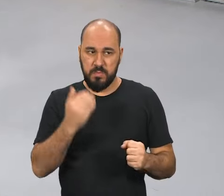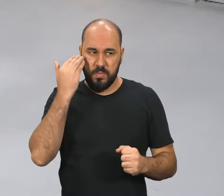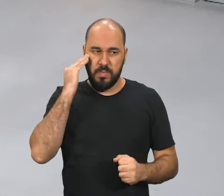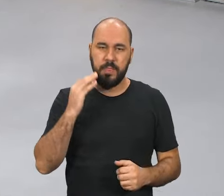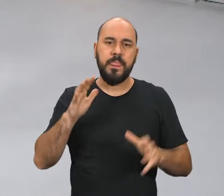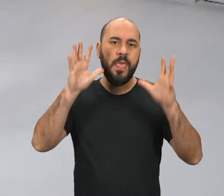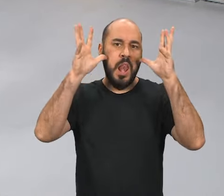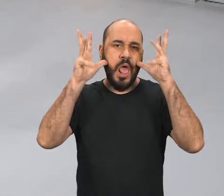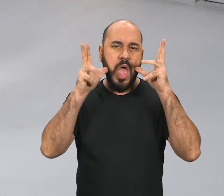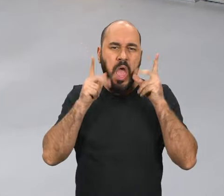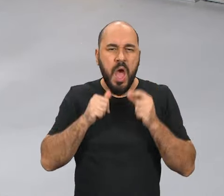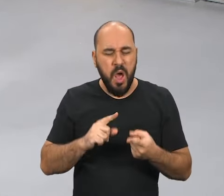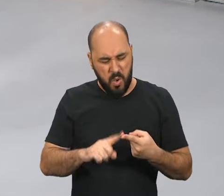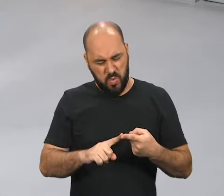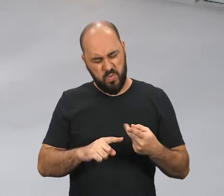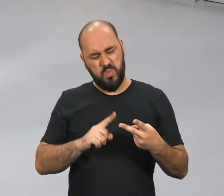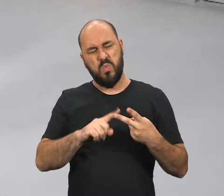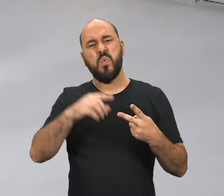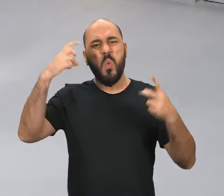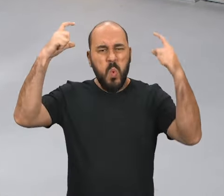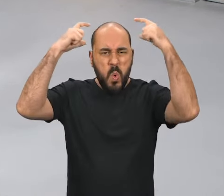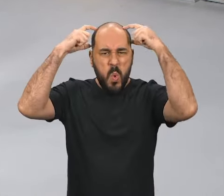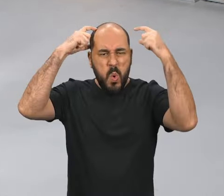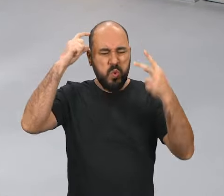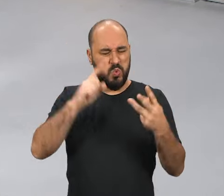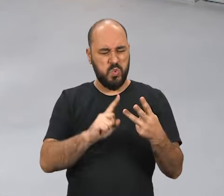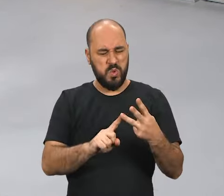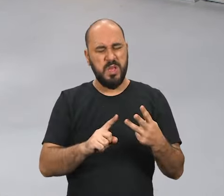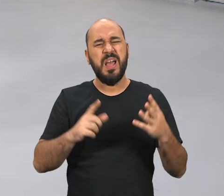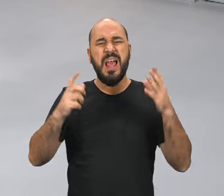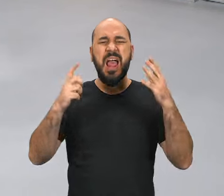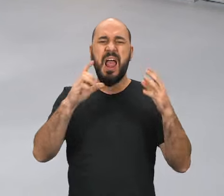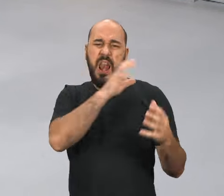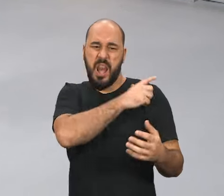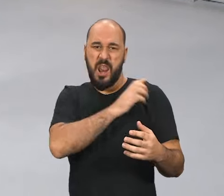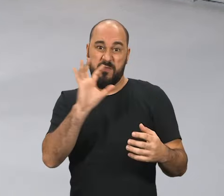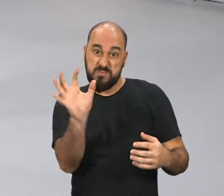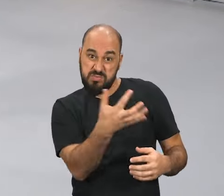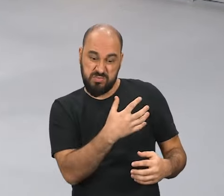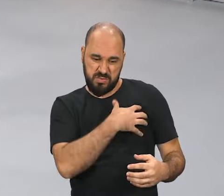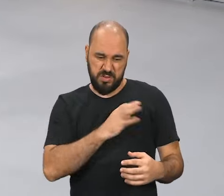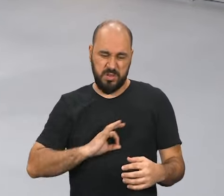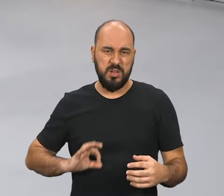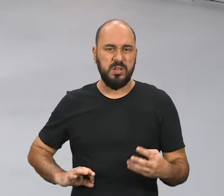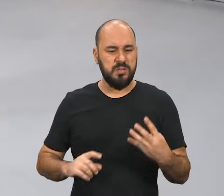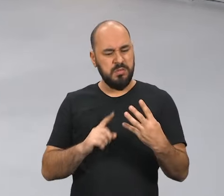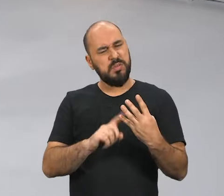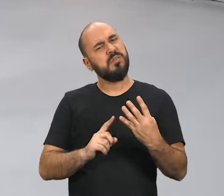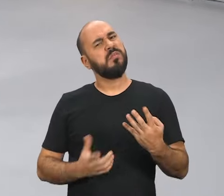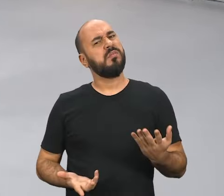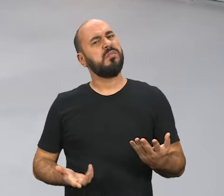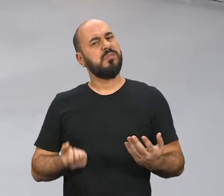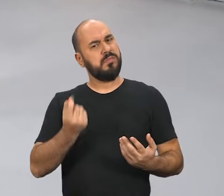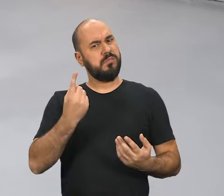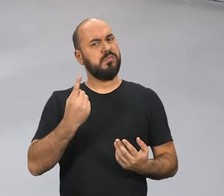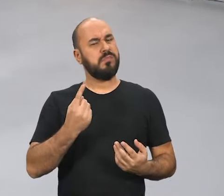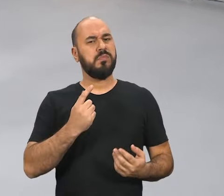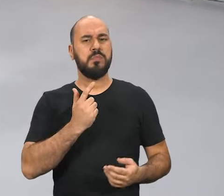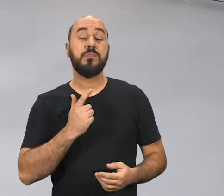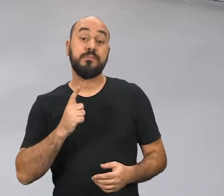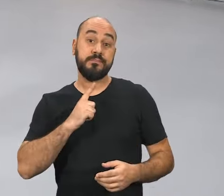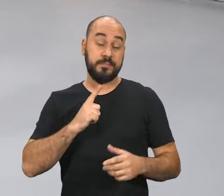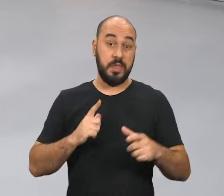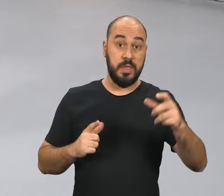pegar esses animais que aparecem aqui nesse verso e for lá para Daniel 7, vai ver que em Daniel 7